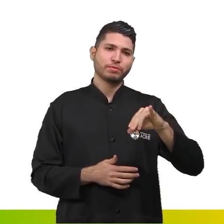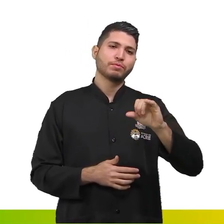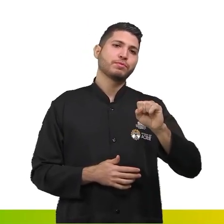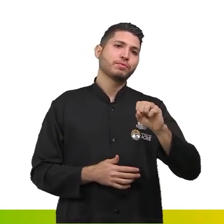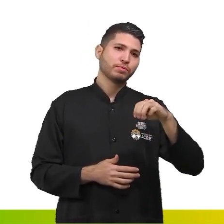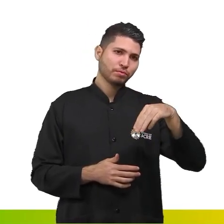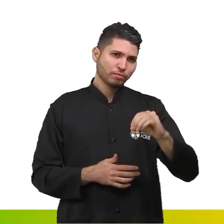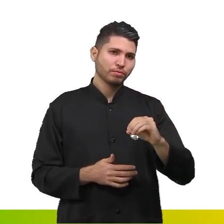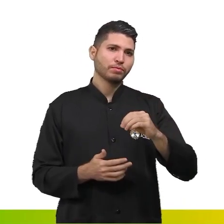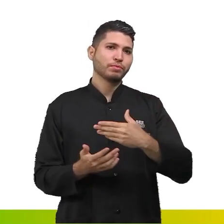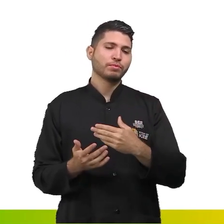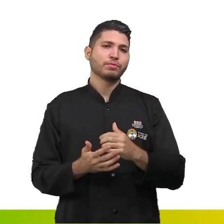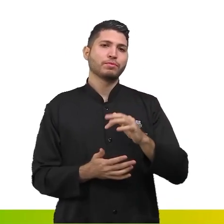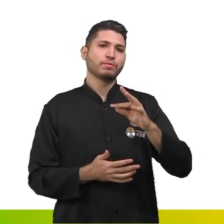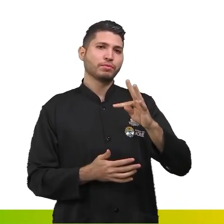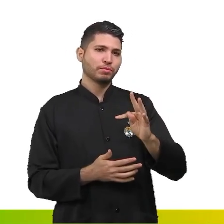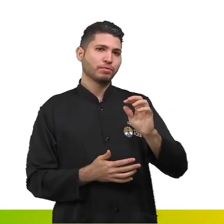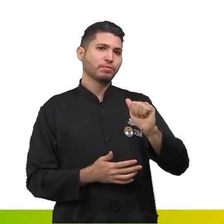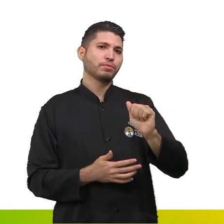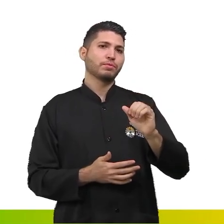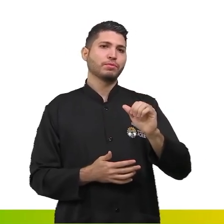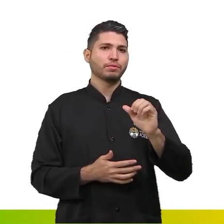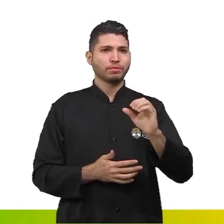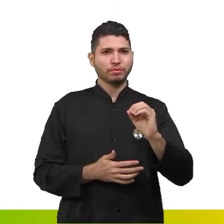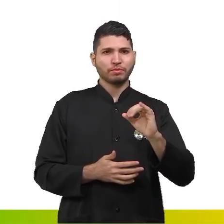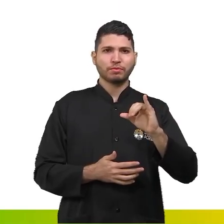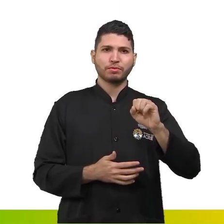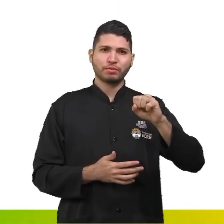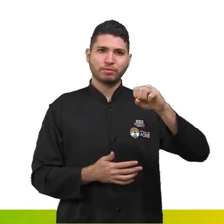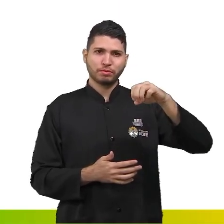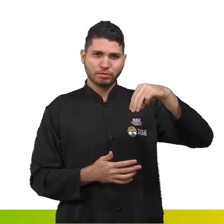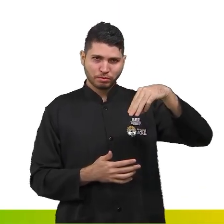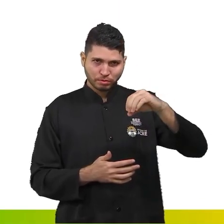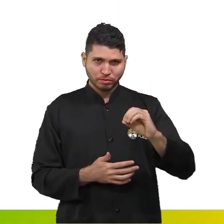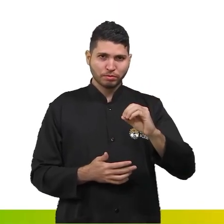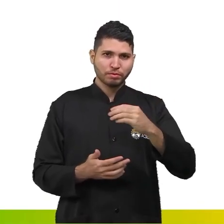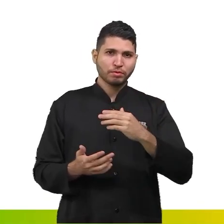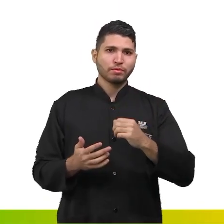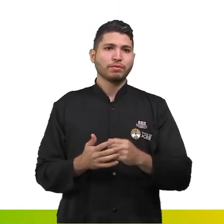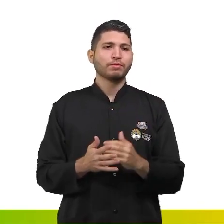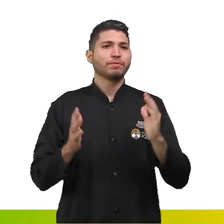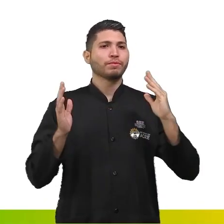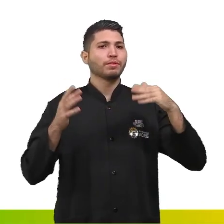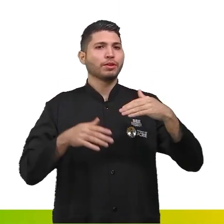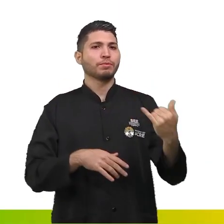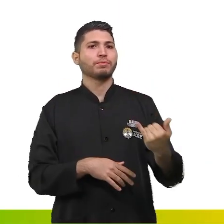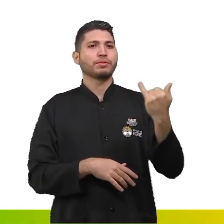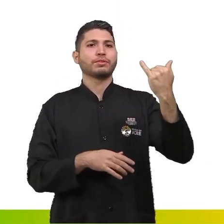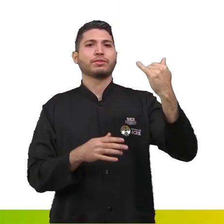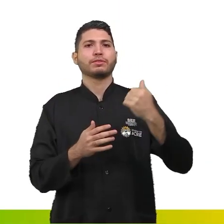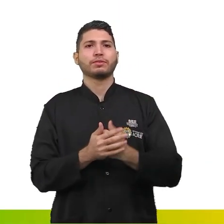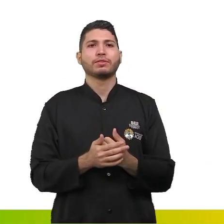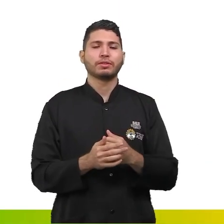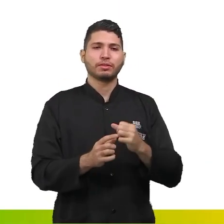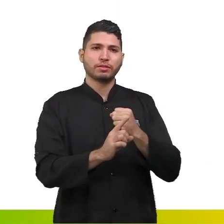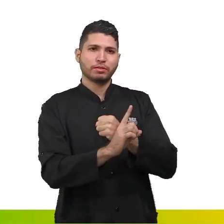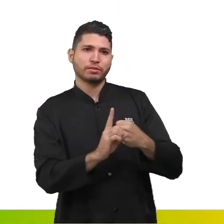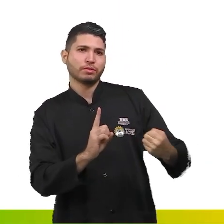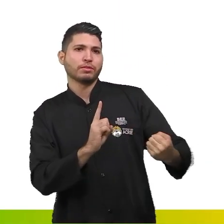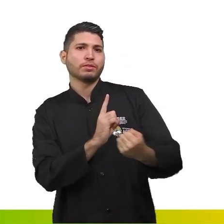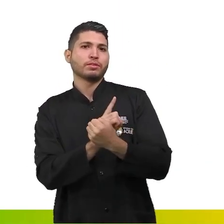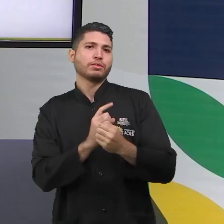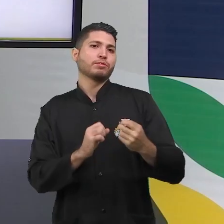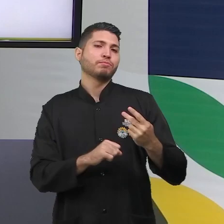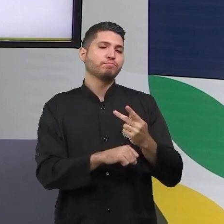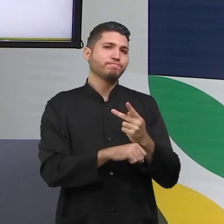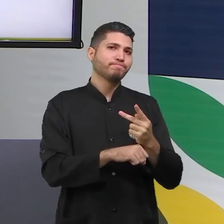a importância da harmonia social e também a busca pela sabedoria e o equilíbrio entre as forças. Aí eu fico